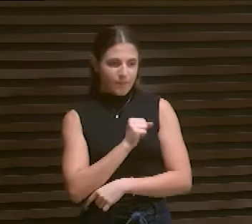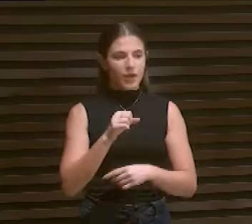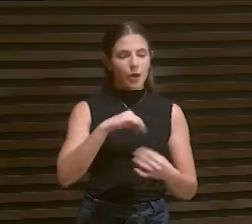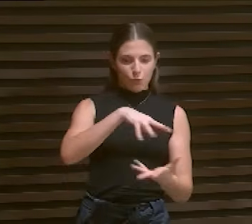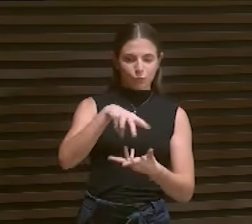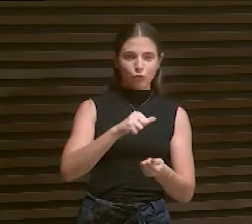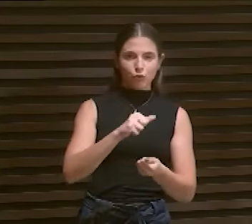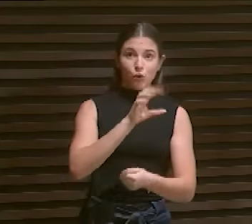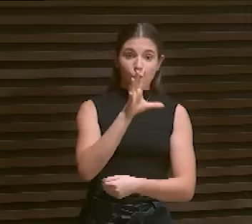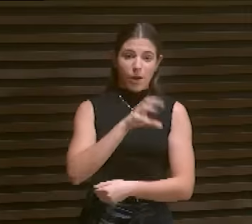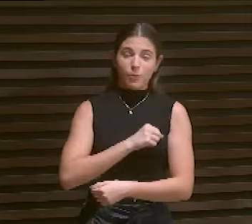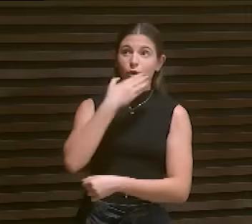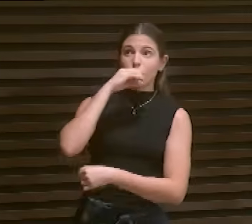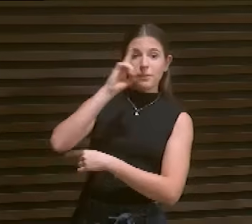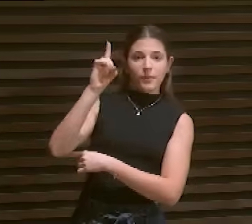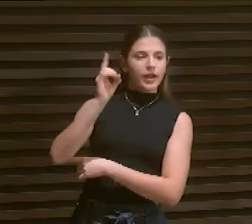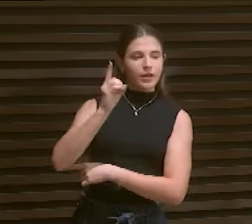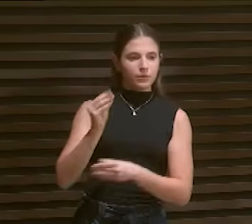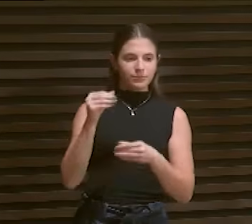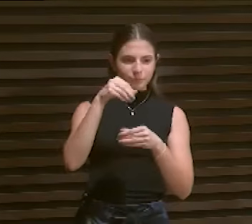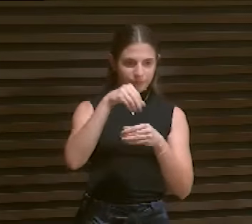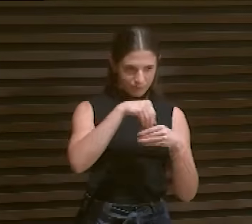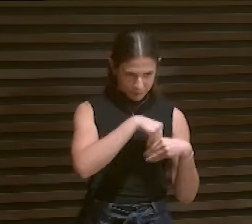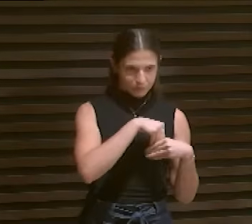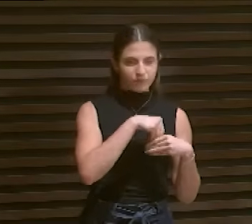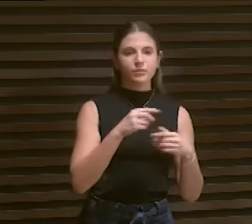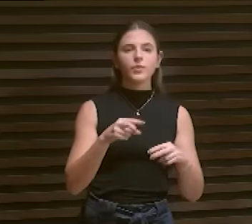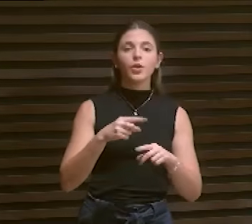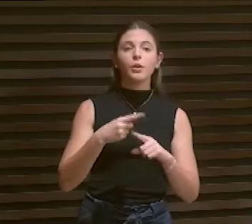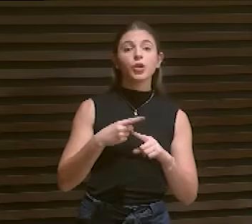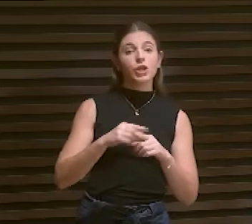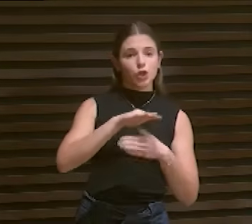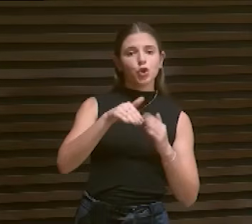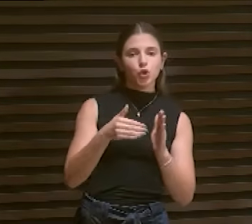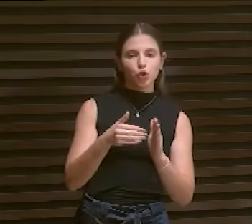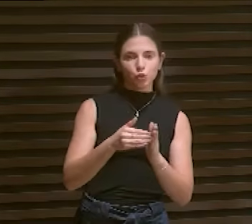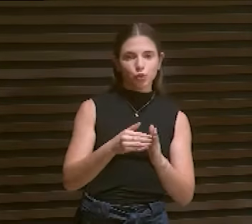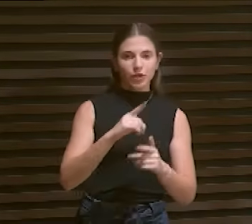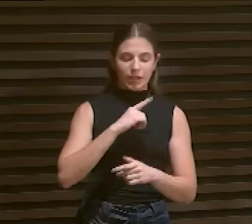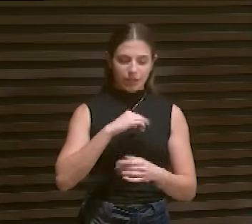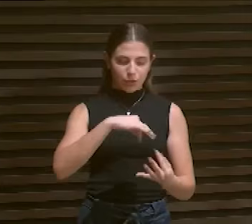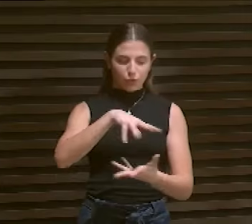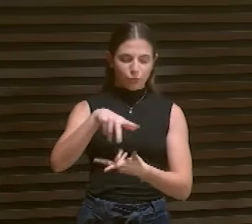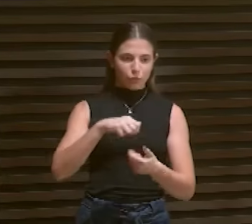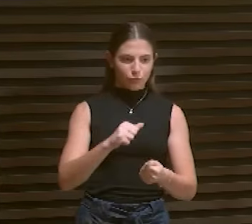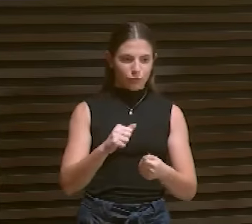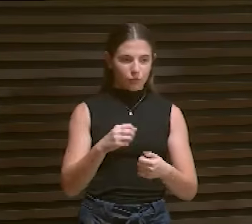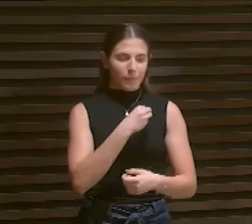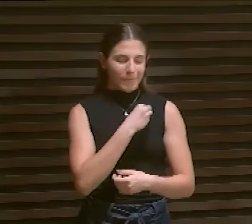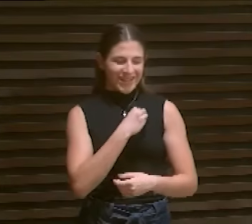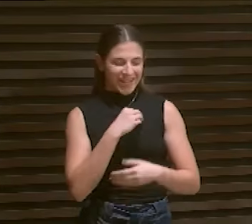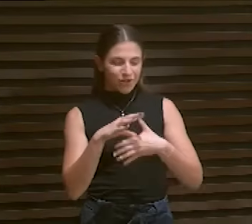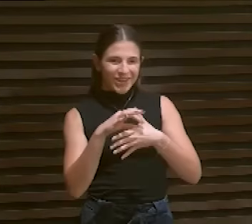do Pai não está nele. Porque tudo o que há no mundo, a concupiscência da carne, a concupiscência